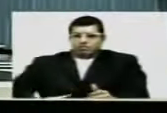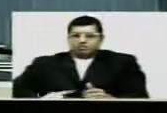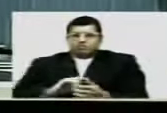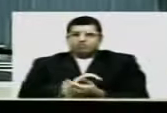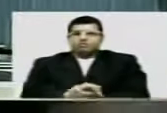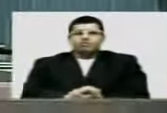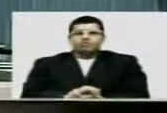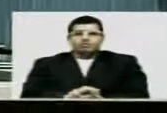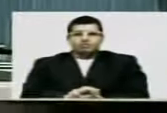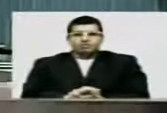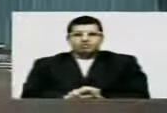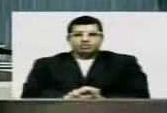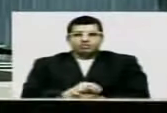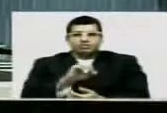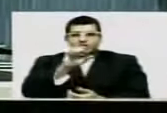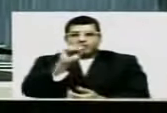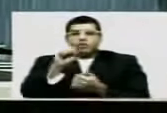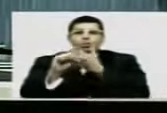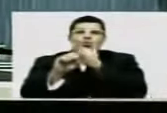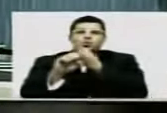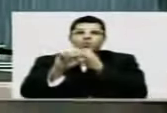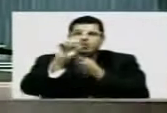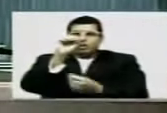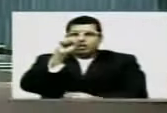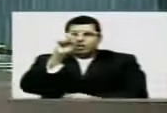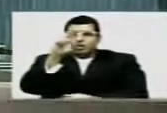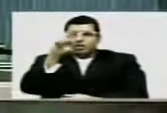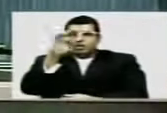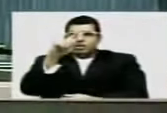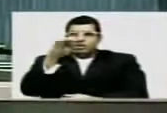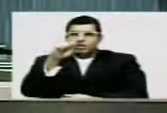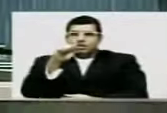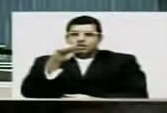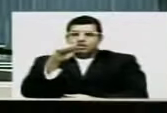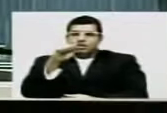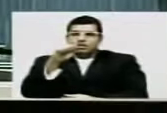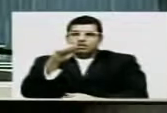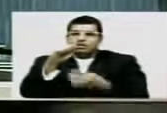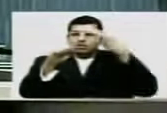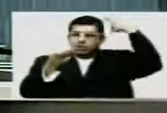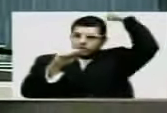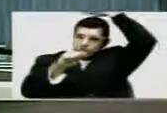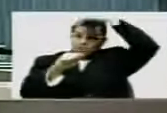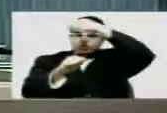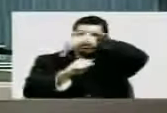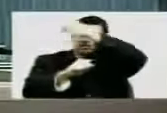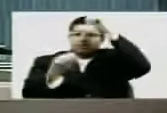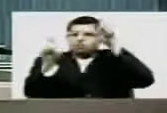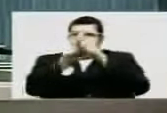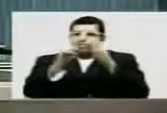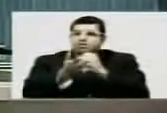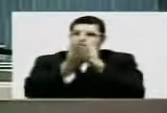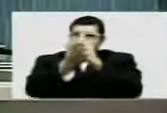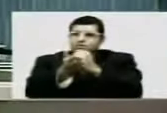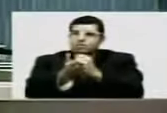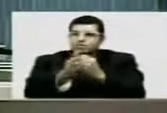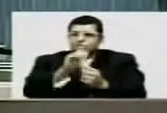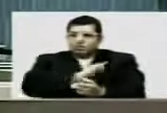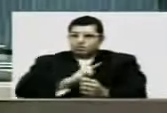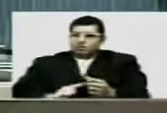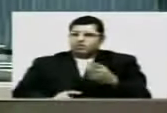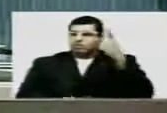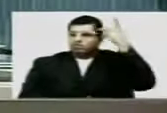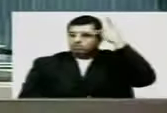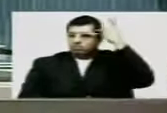governadores Sérgio Cabral, do Rio de Janeiro, Renato Casagrande, do Espírito Santo, e um apoio também do governo de